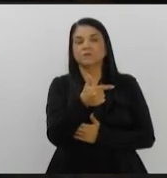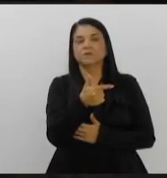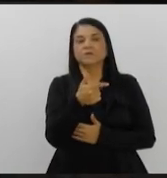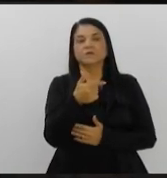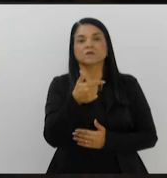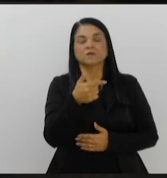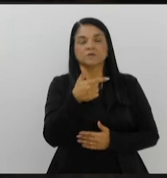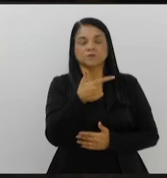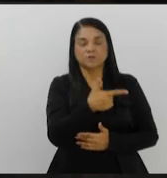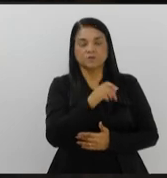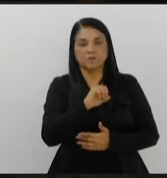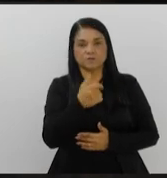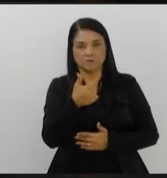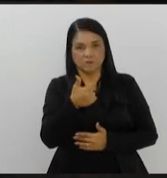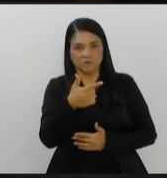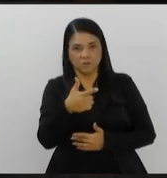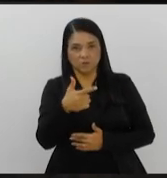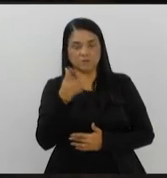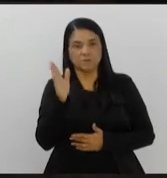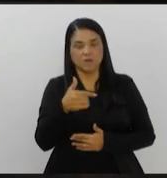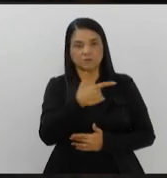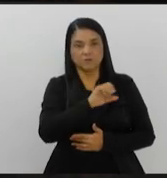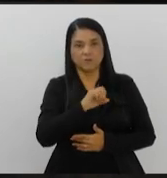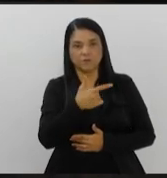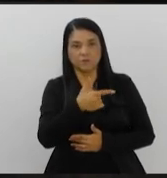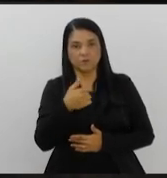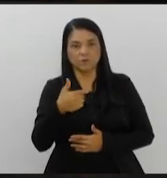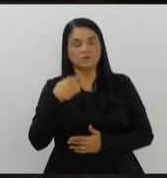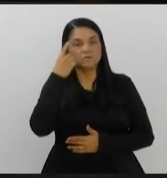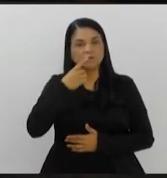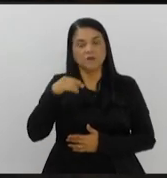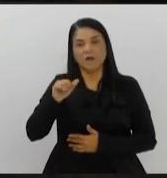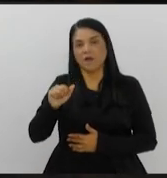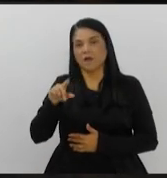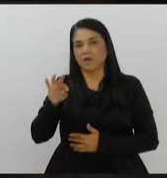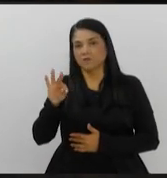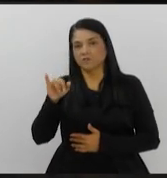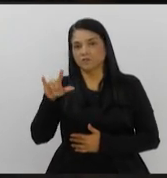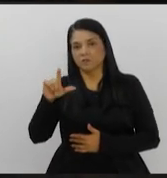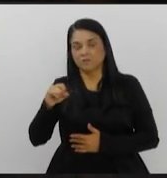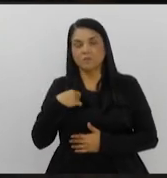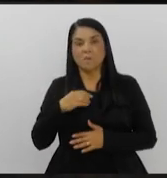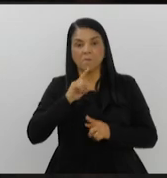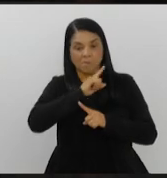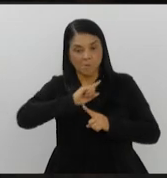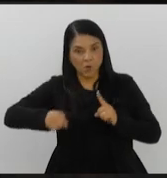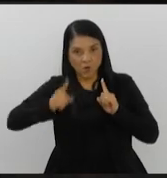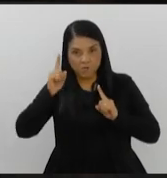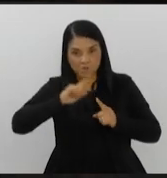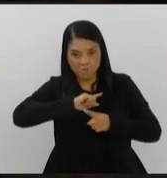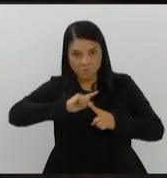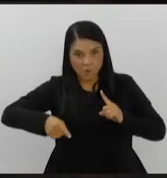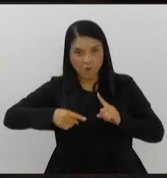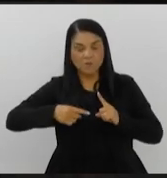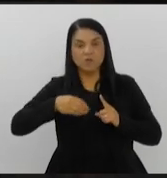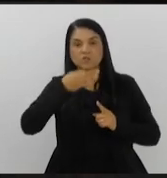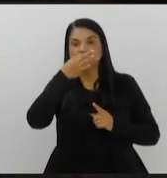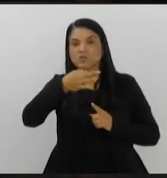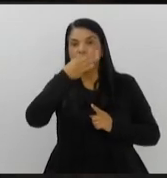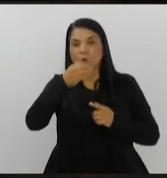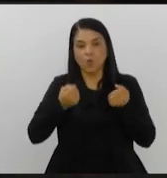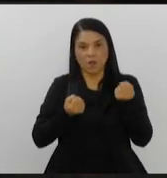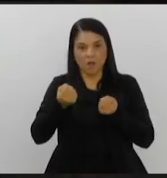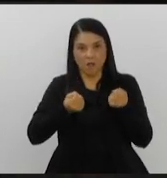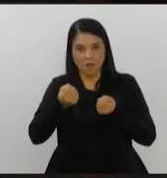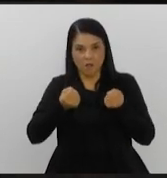1214-A de 2012, de autoria do deputado Átila Nunes, que proíbe a utilização de aparelhos sonoros instalados em veículos automotores